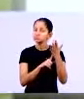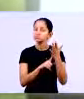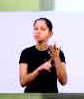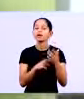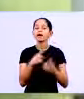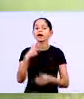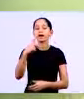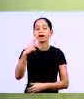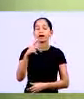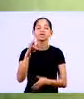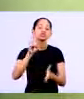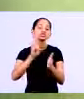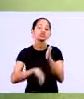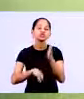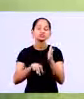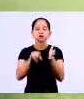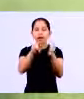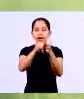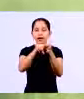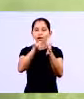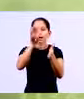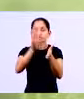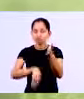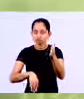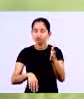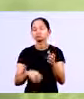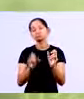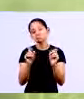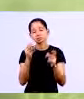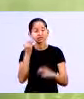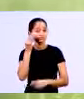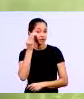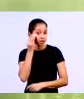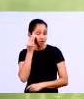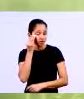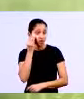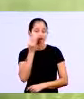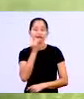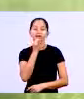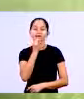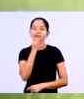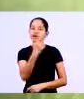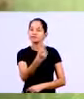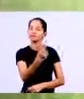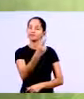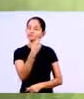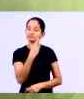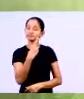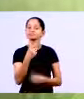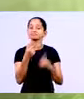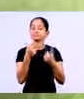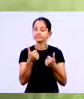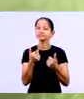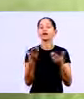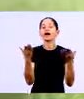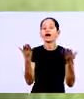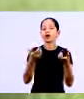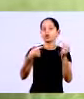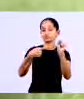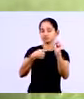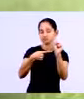pé de moleque sem hífen. Experimentem. Quando vocês colocarem pé de moleque sem hífen, vai aparecer lá. Pé de moleque,